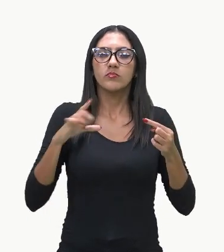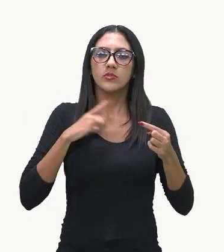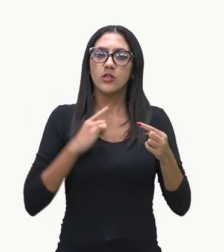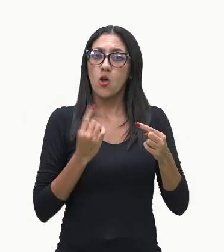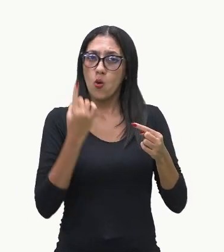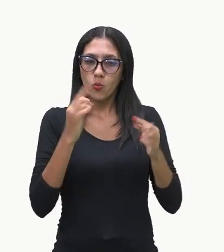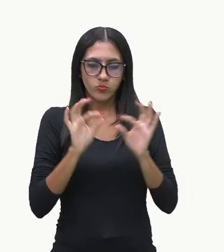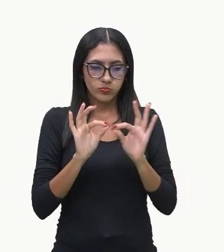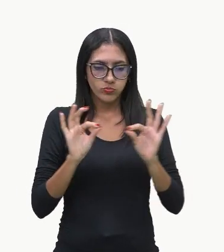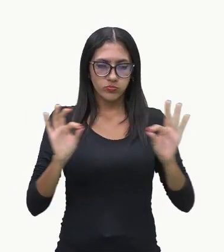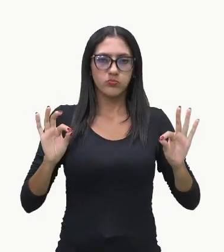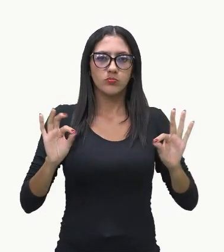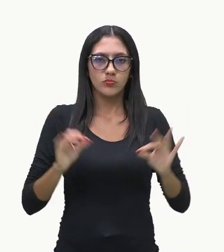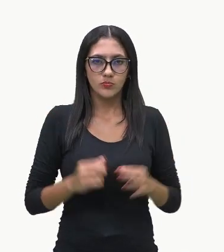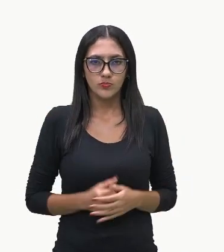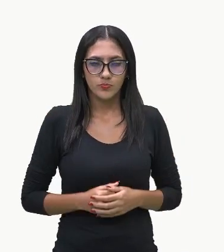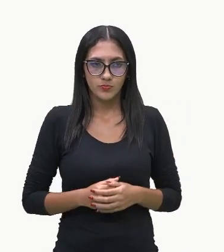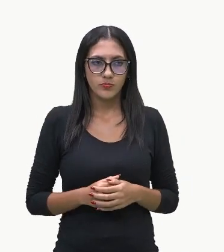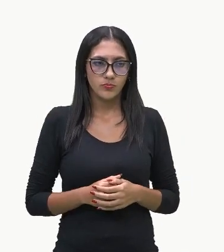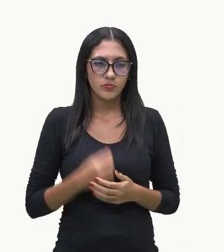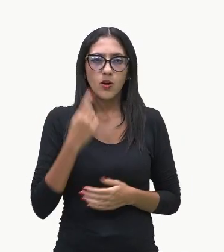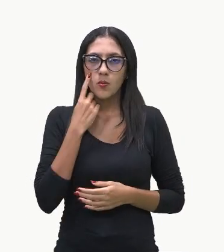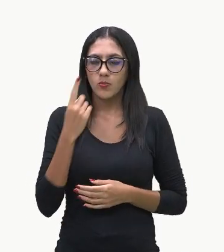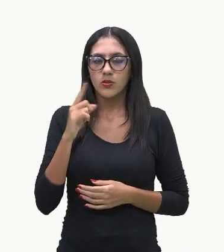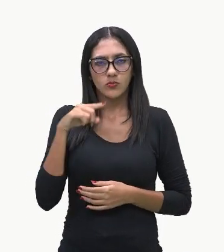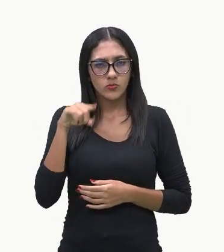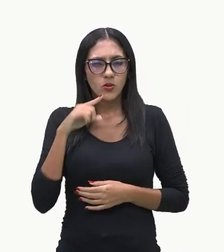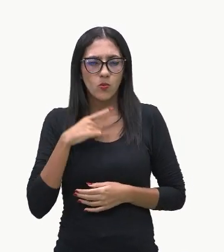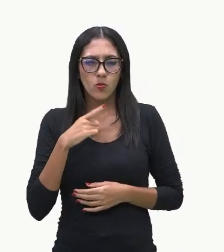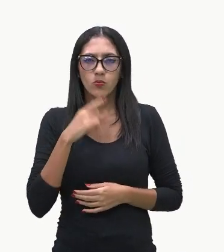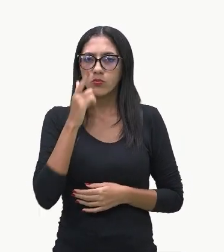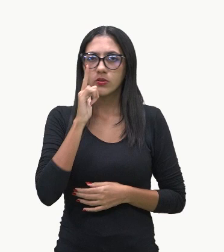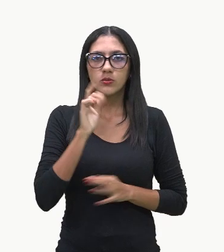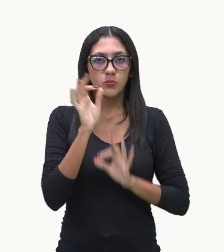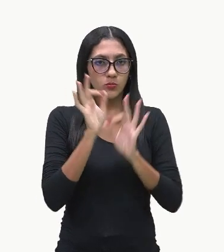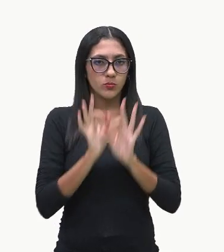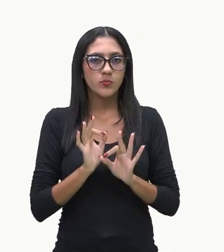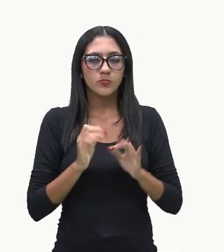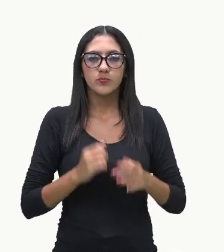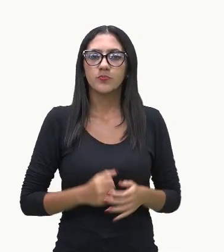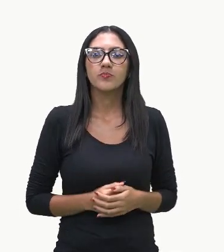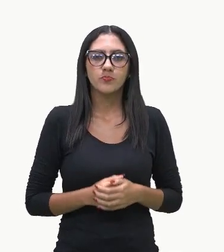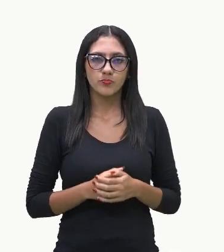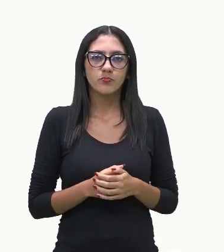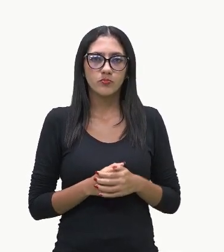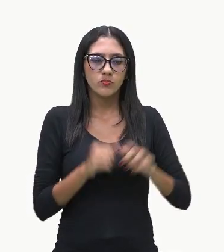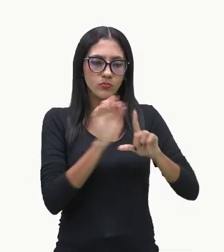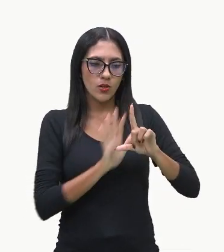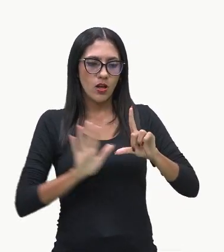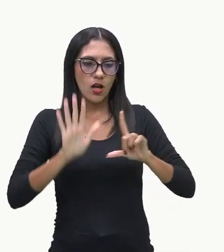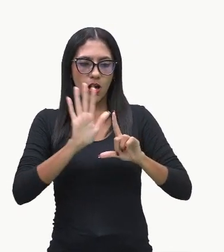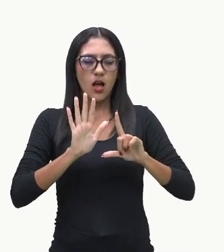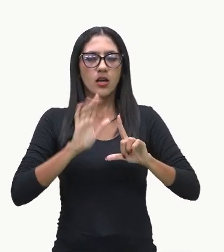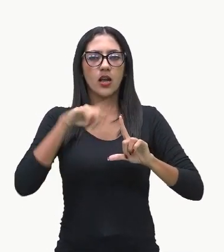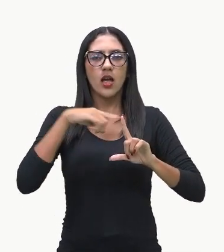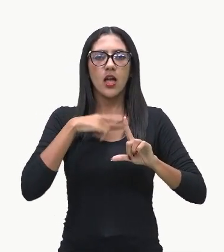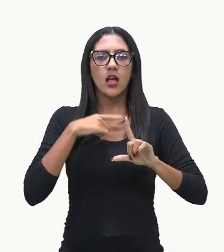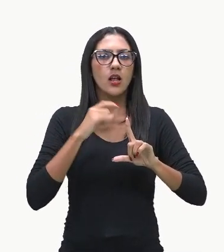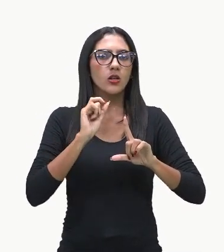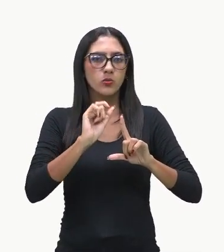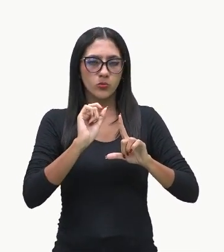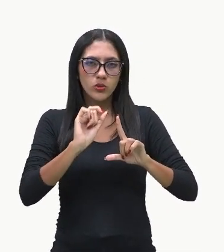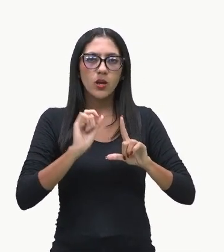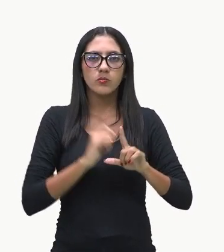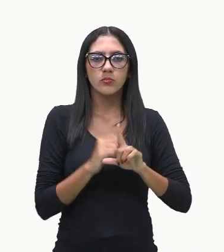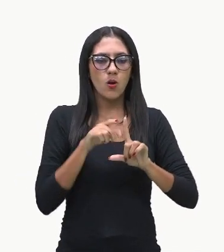como você vai conseguir? O que é que está dizendo? Que os ângulos internos São os ângulos formados, não